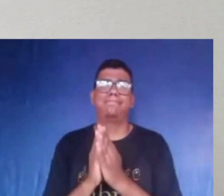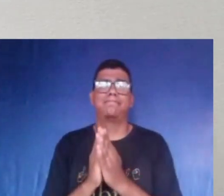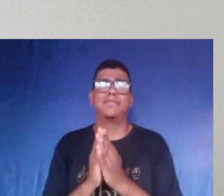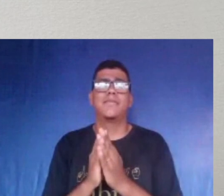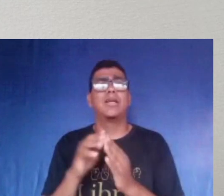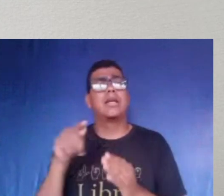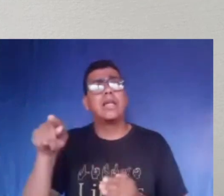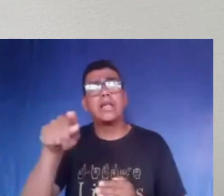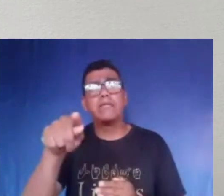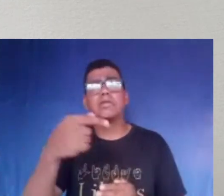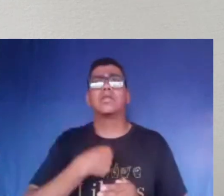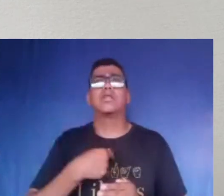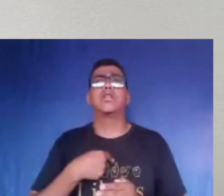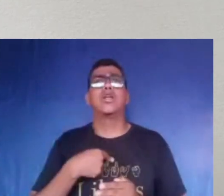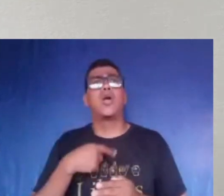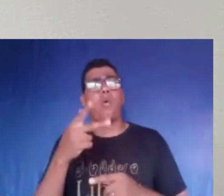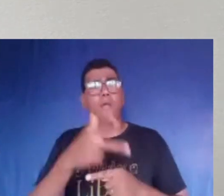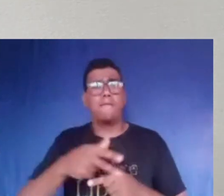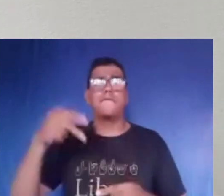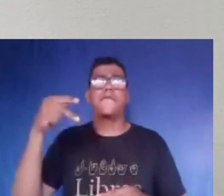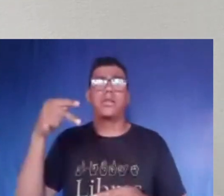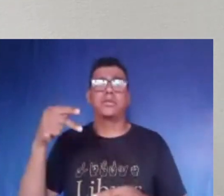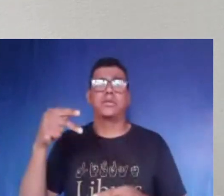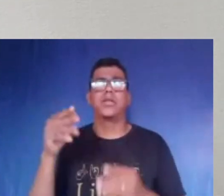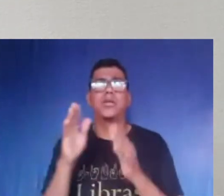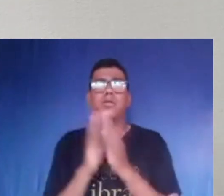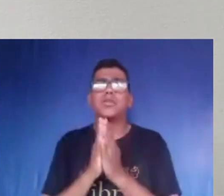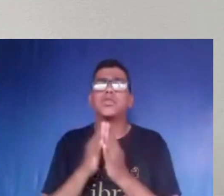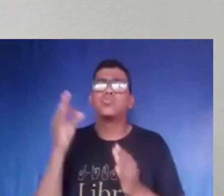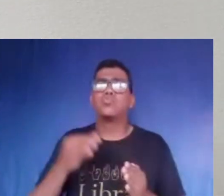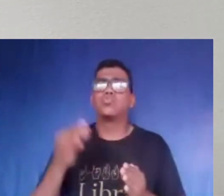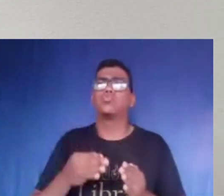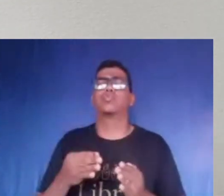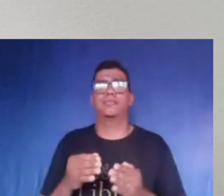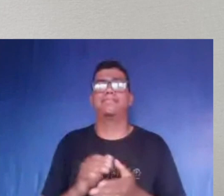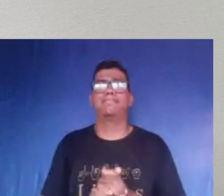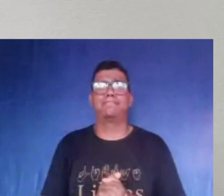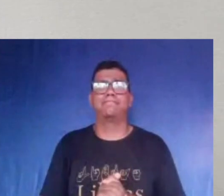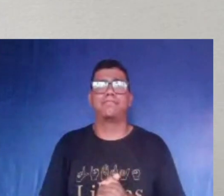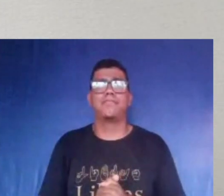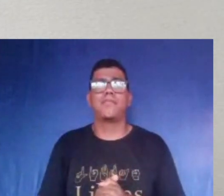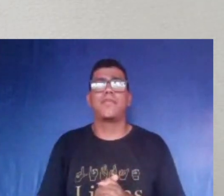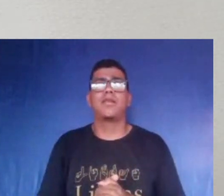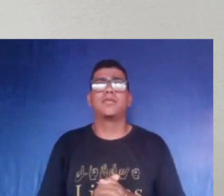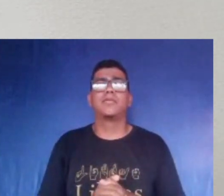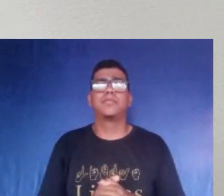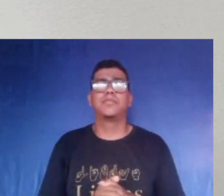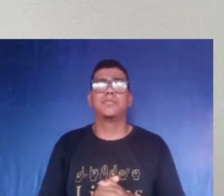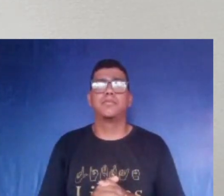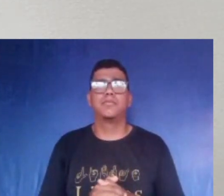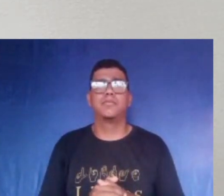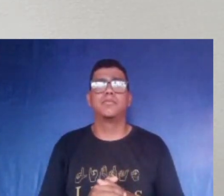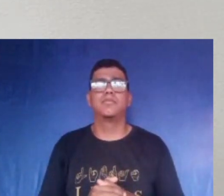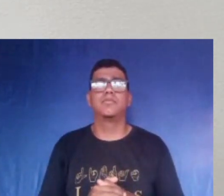nesse texto aí de Tiago, nós vemos essas palavras poder e oração sendo usadas lado a lado. Amém?